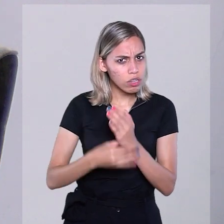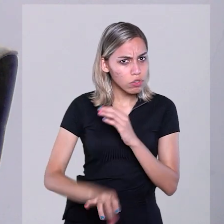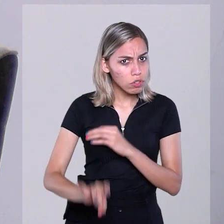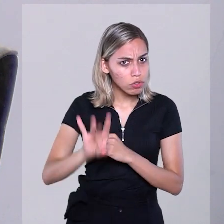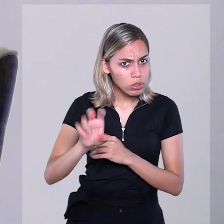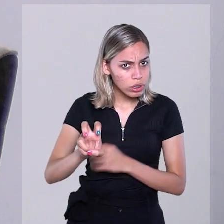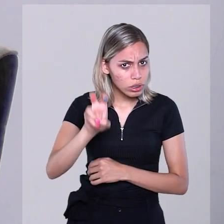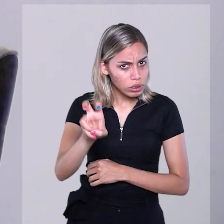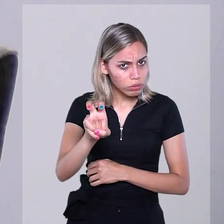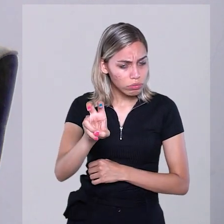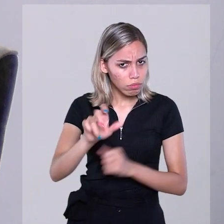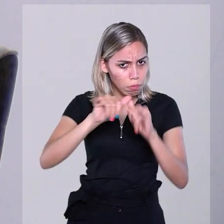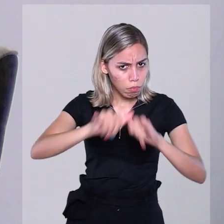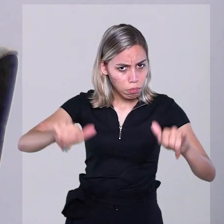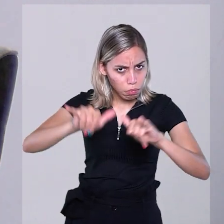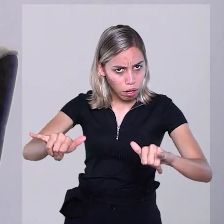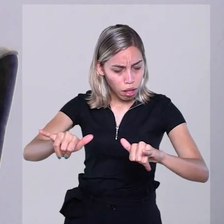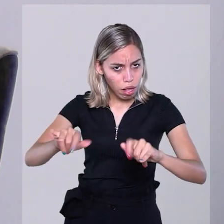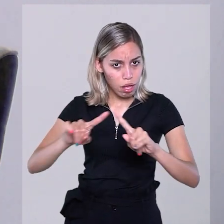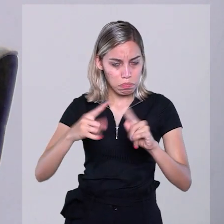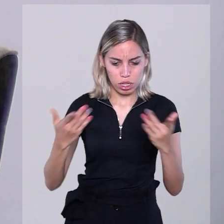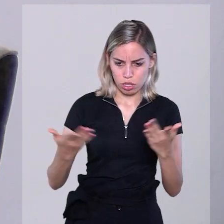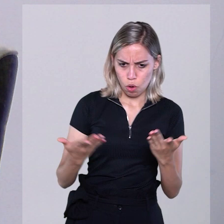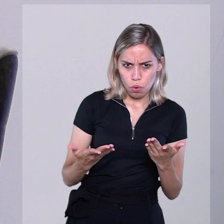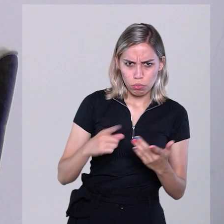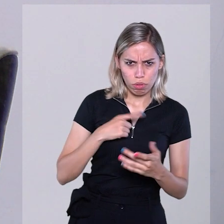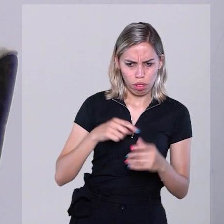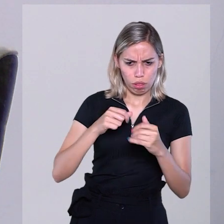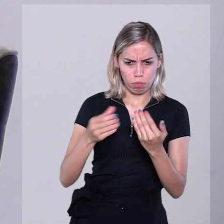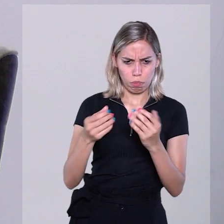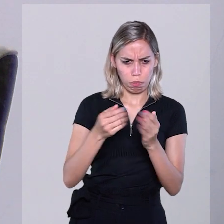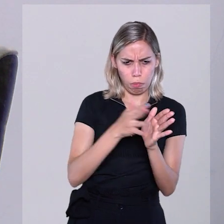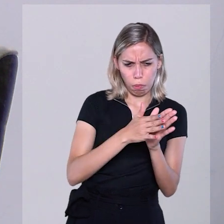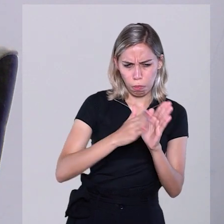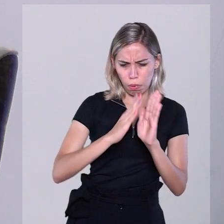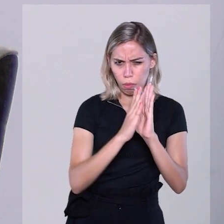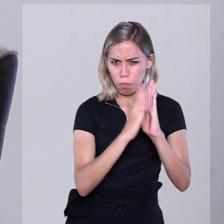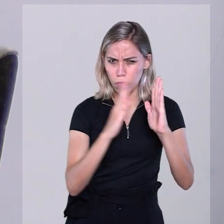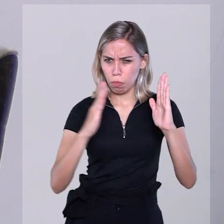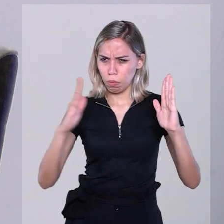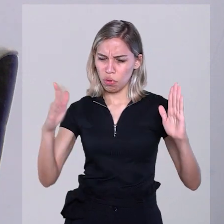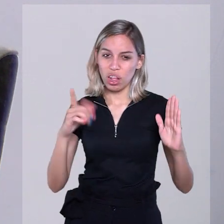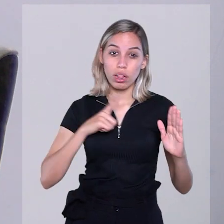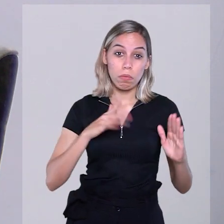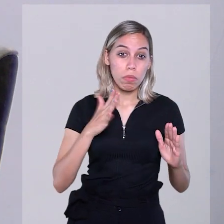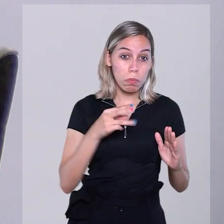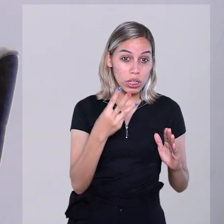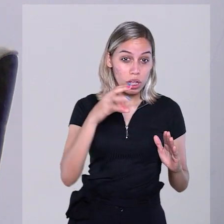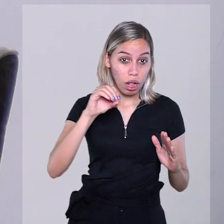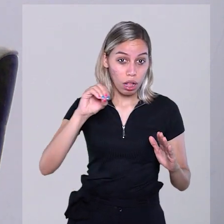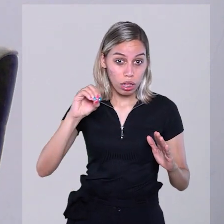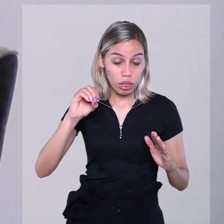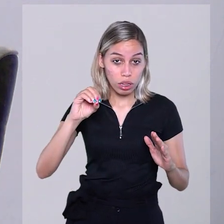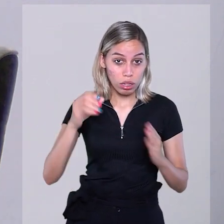livros. E hoje ela tem um catálogo, imagino ali por volta dos 300 exemplares. E eu